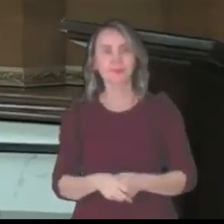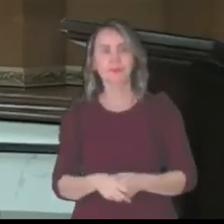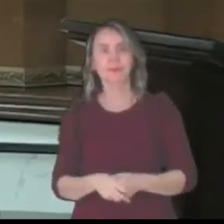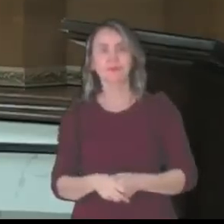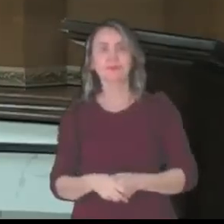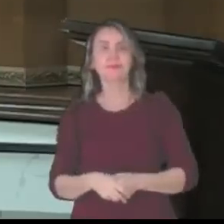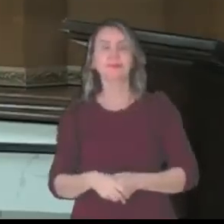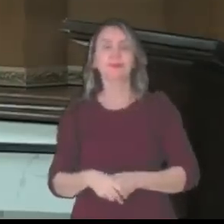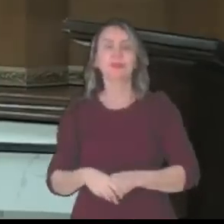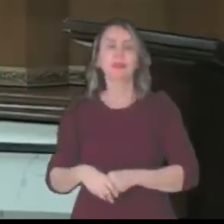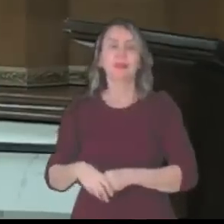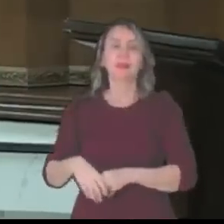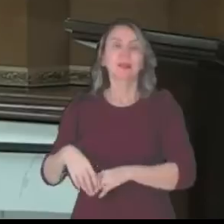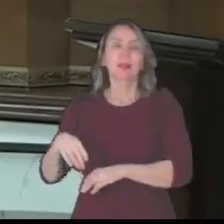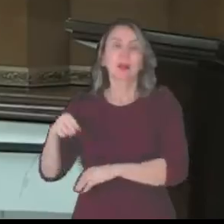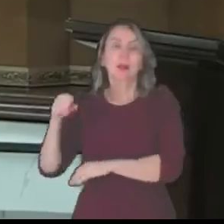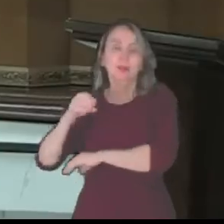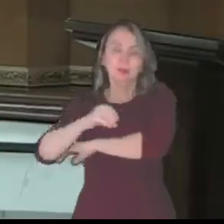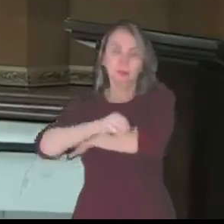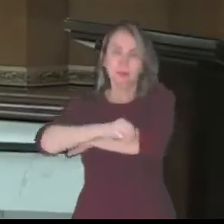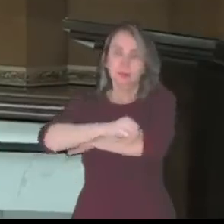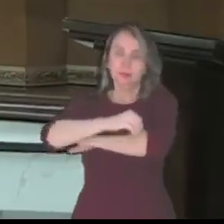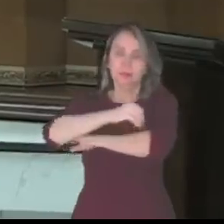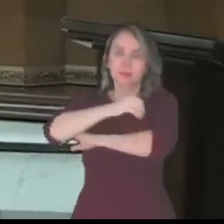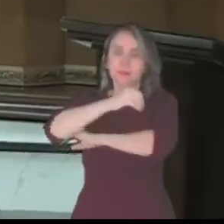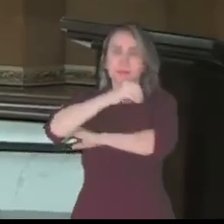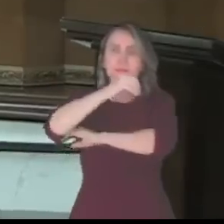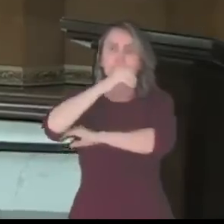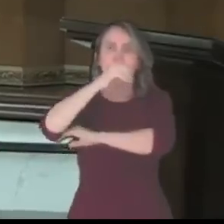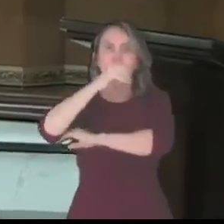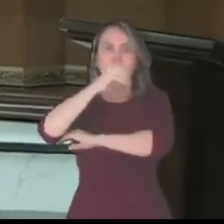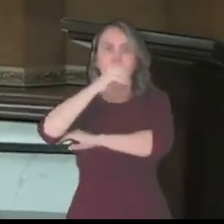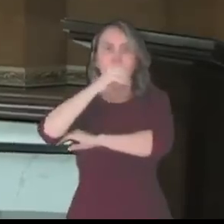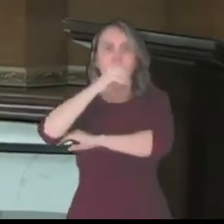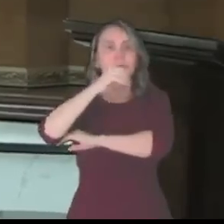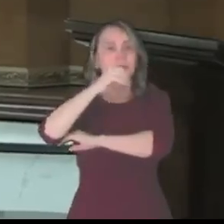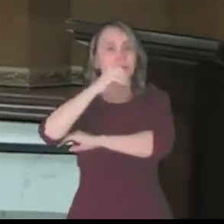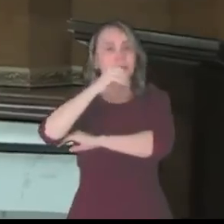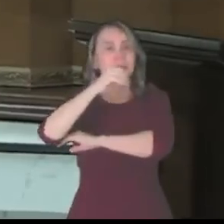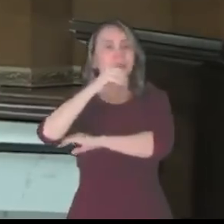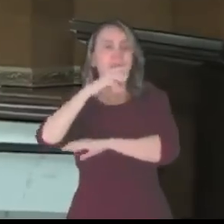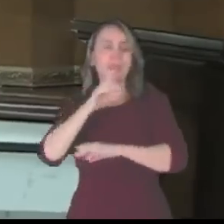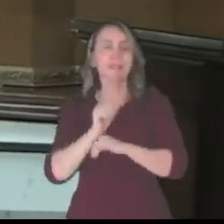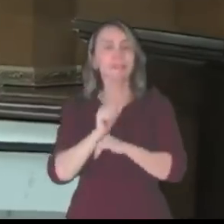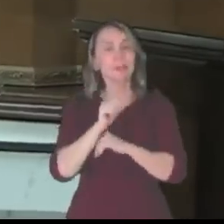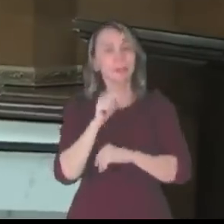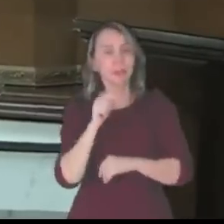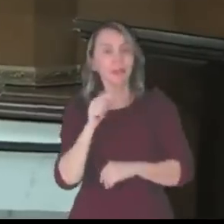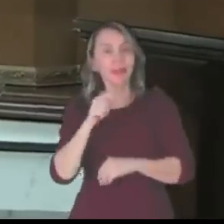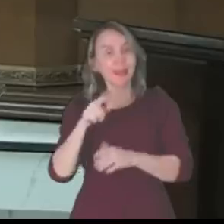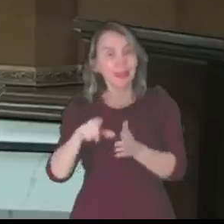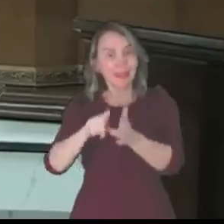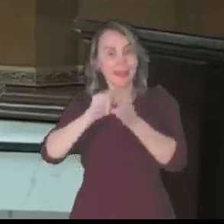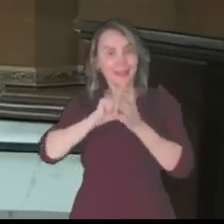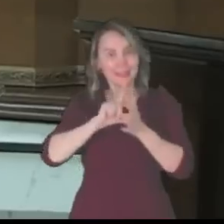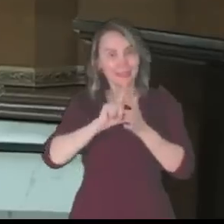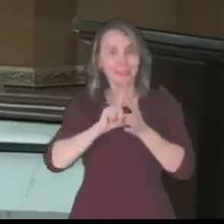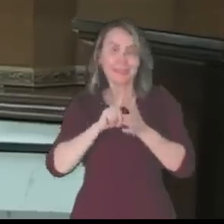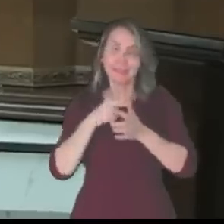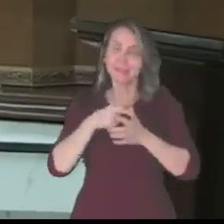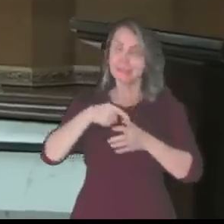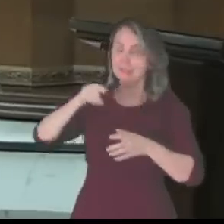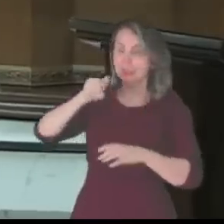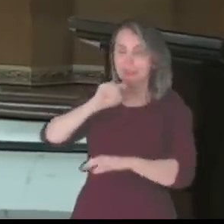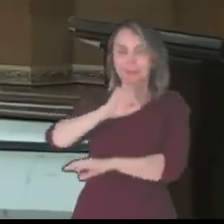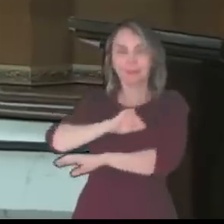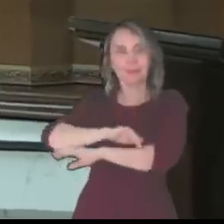e as sombras não fogem irei à montanha da mirra e a